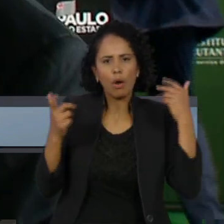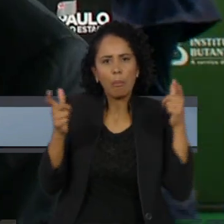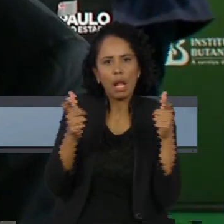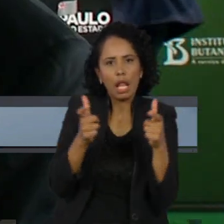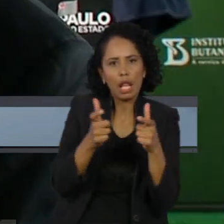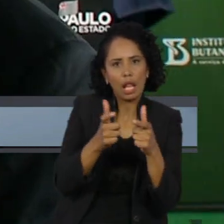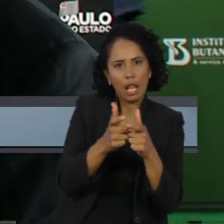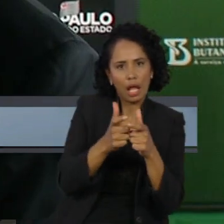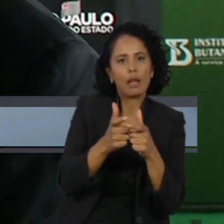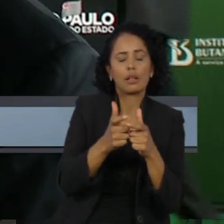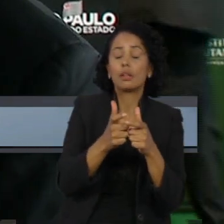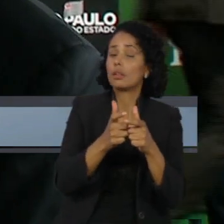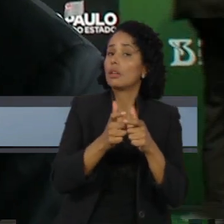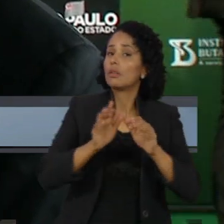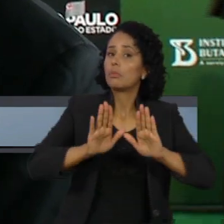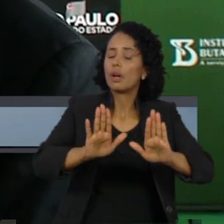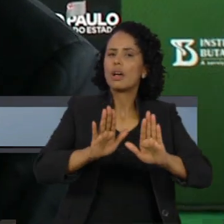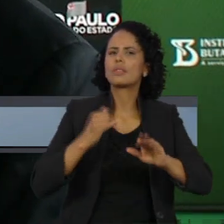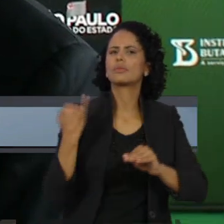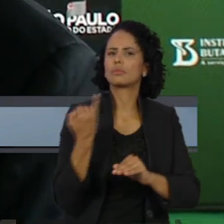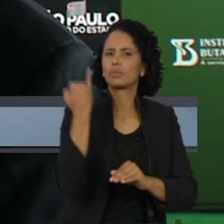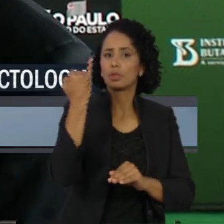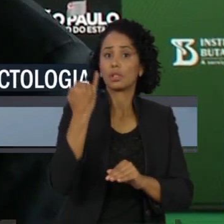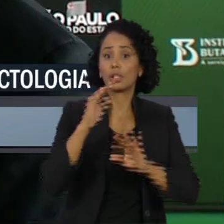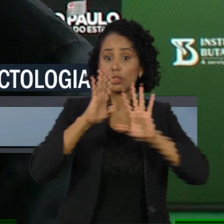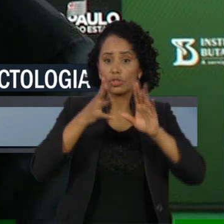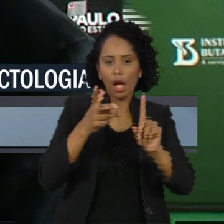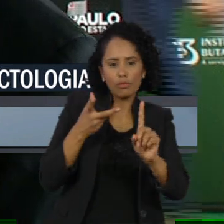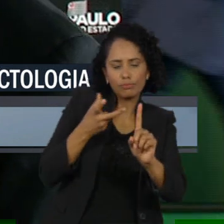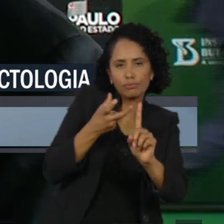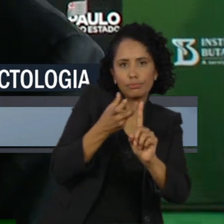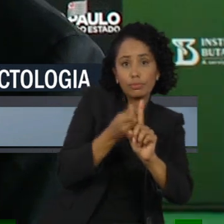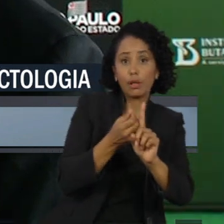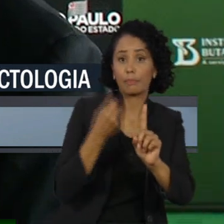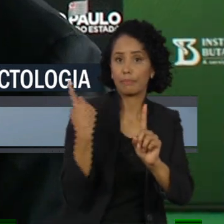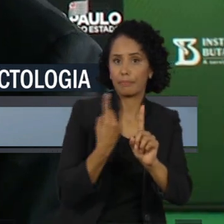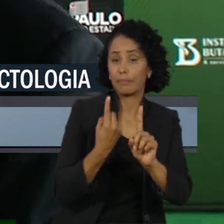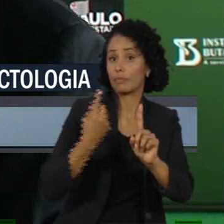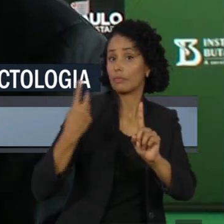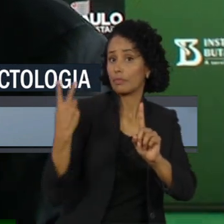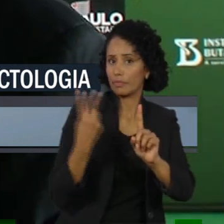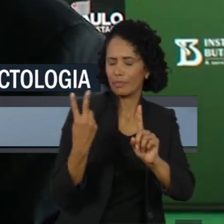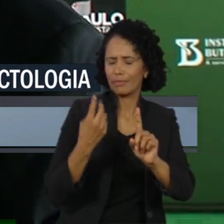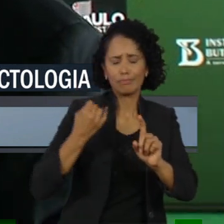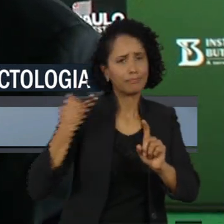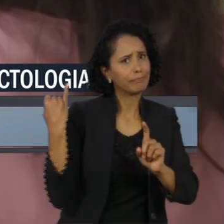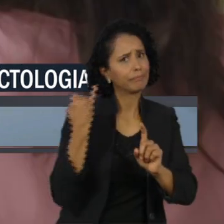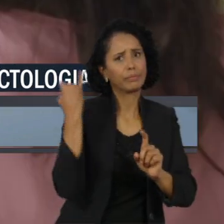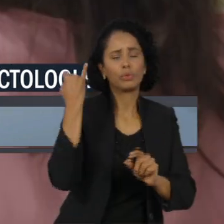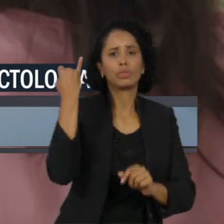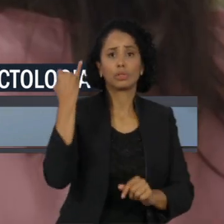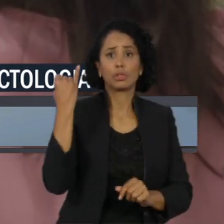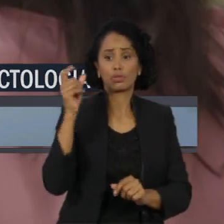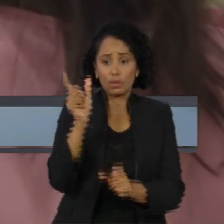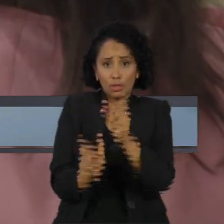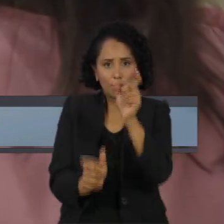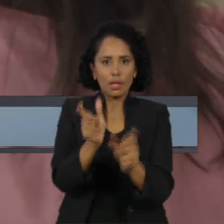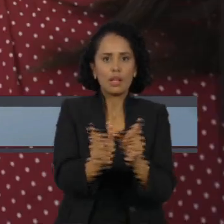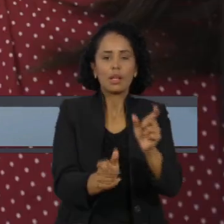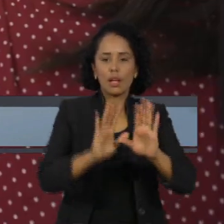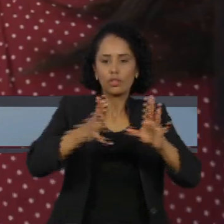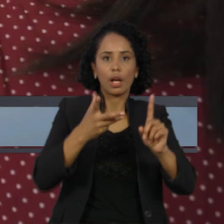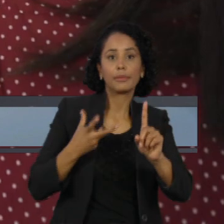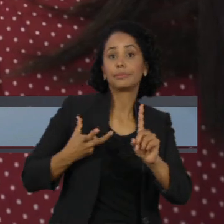é a questão da importância de fazer as duas doses de vacina. Isso é fundamental. E que as pessoas vão se